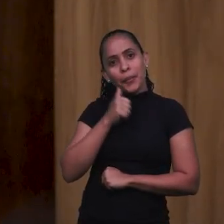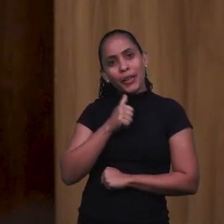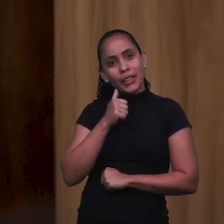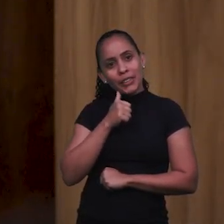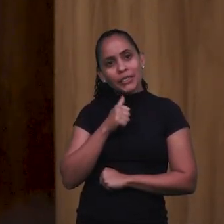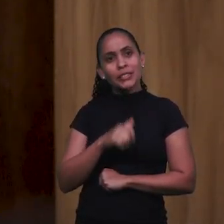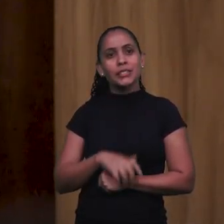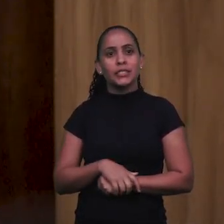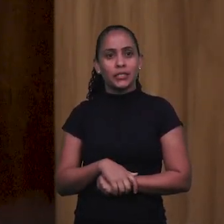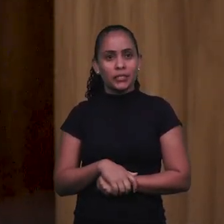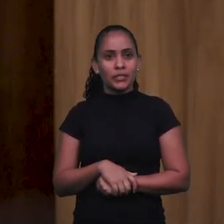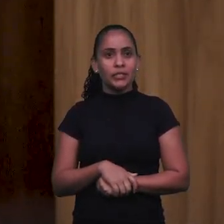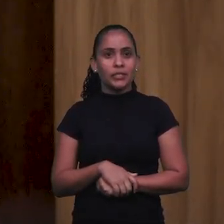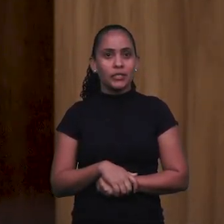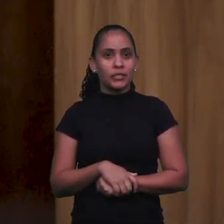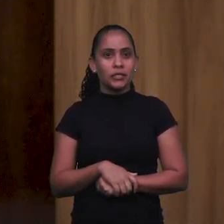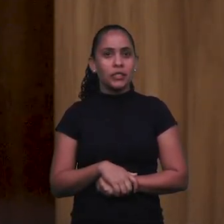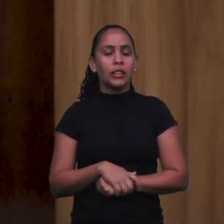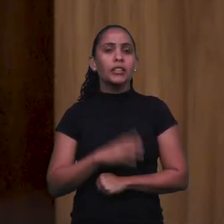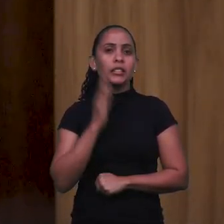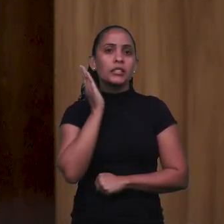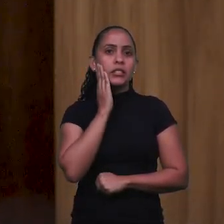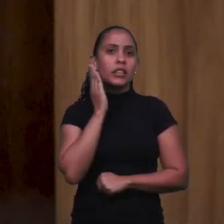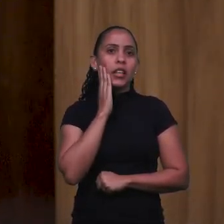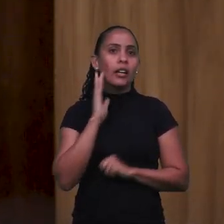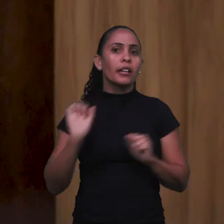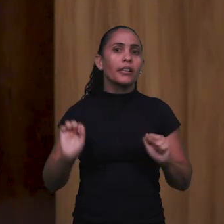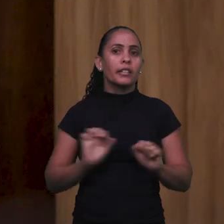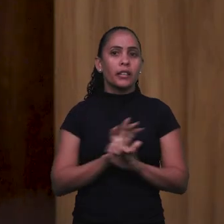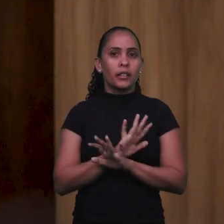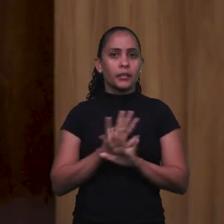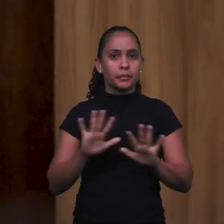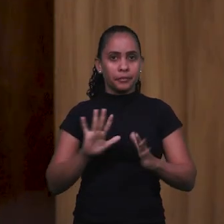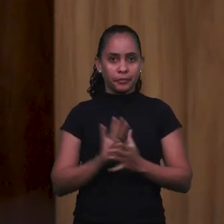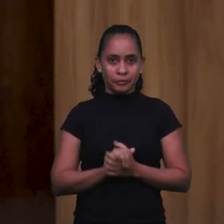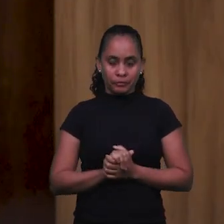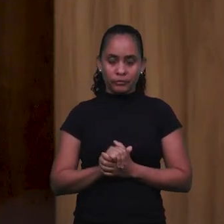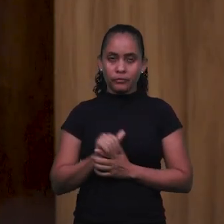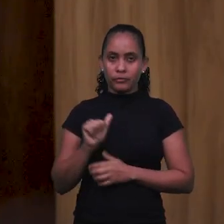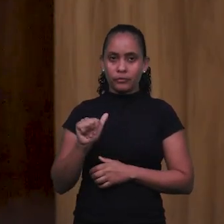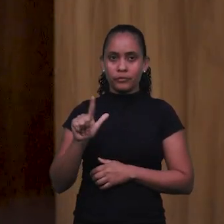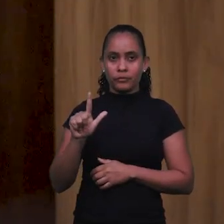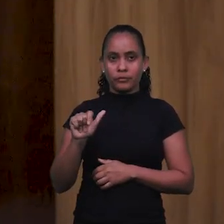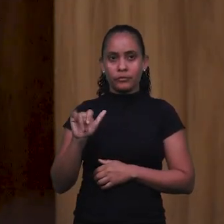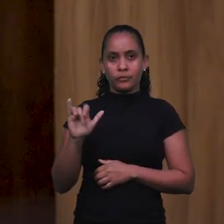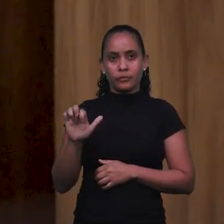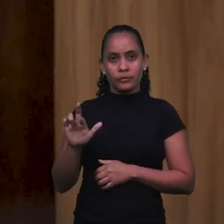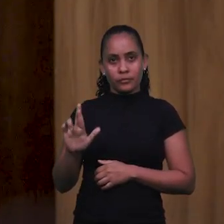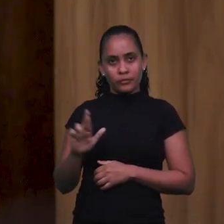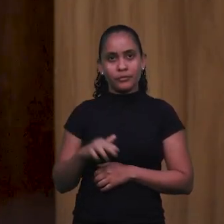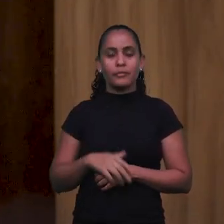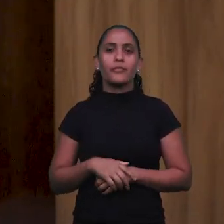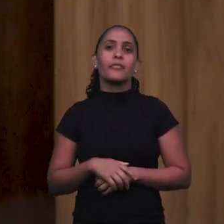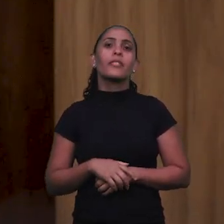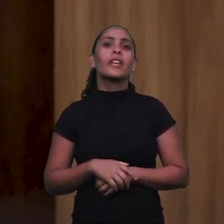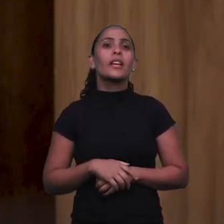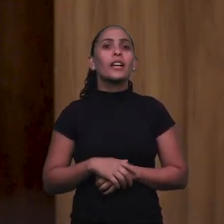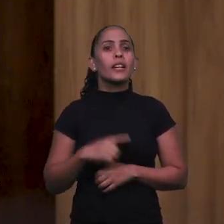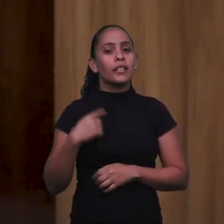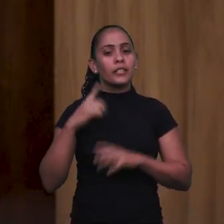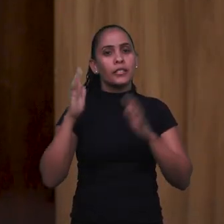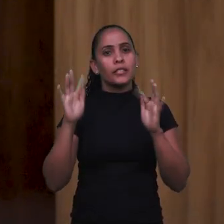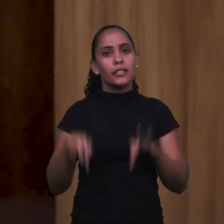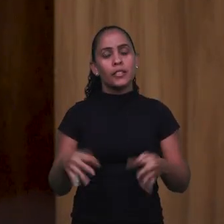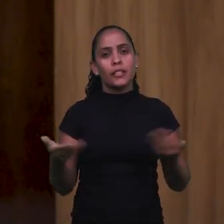ela pôde entender claramente, a Lair Vieira, E encerramos aqui o nosso programa.